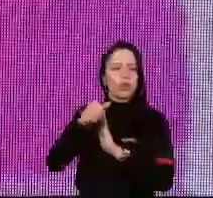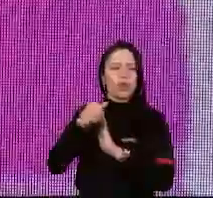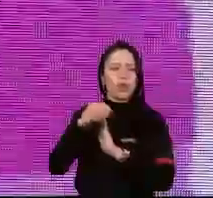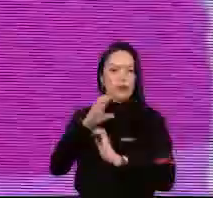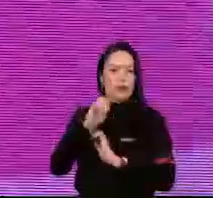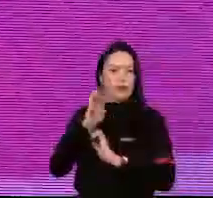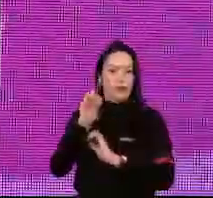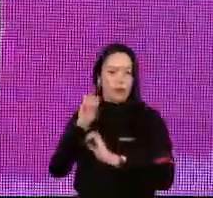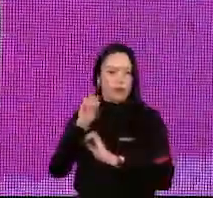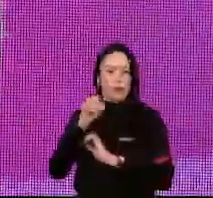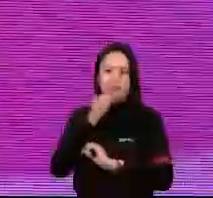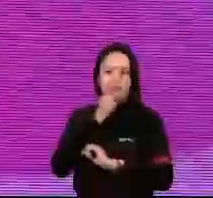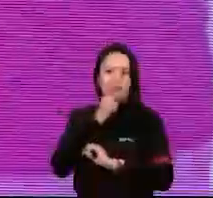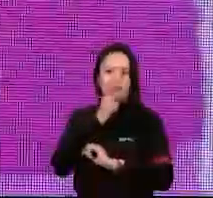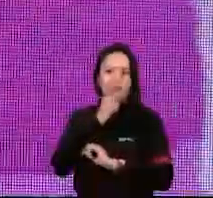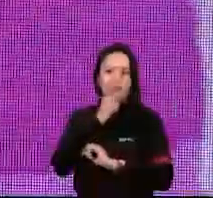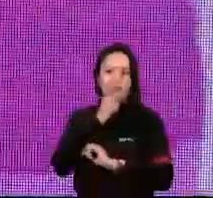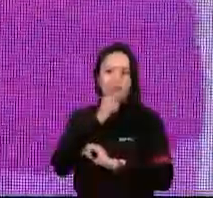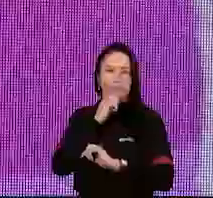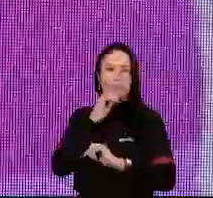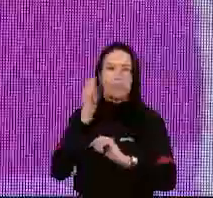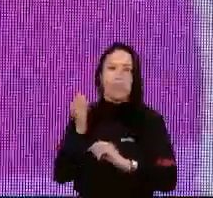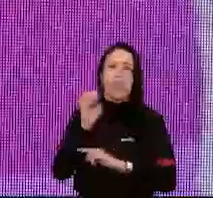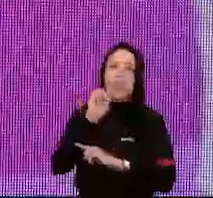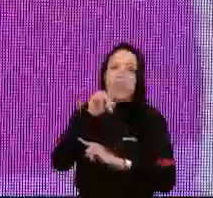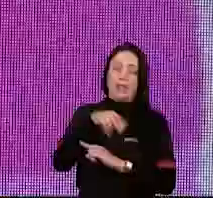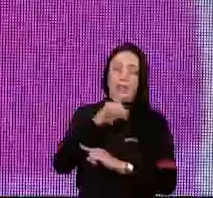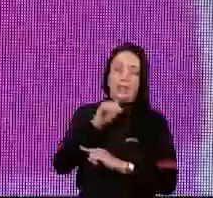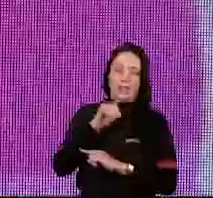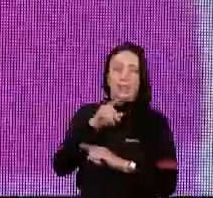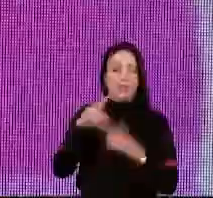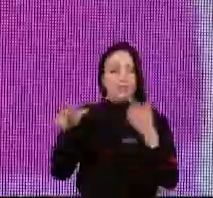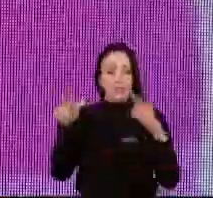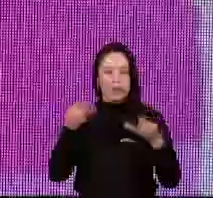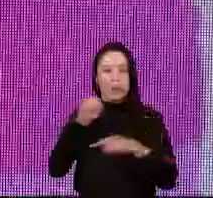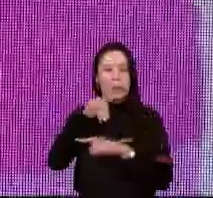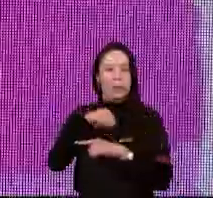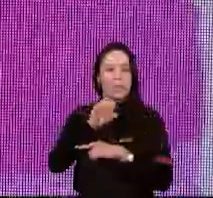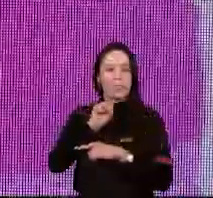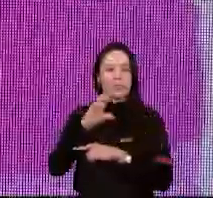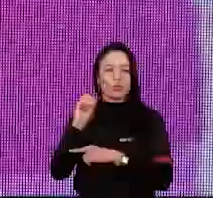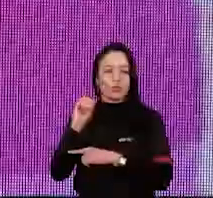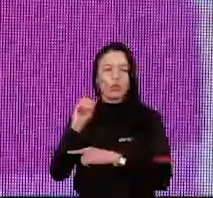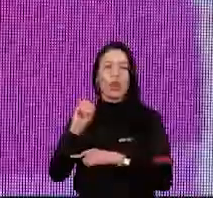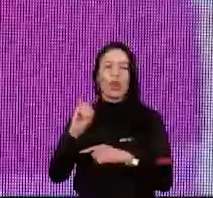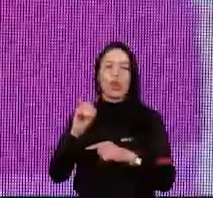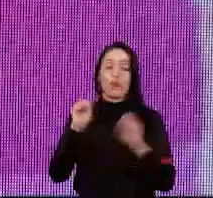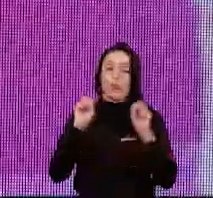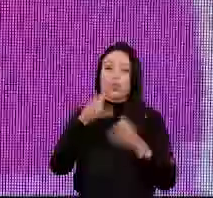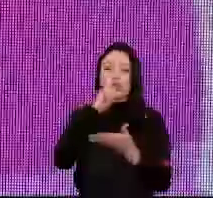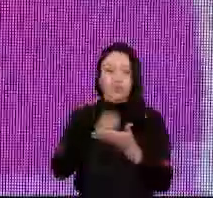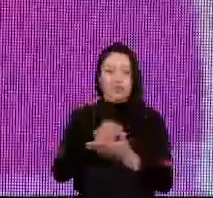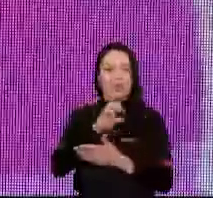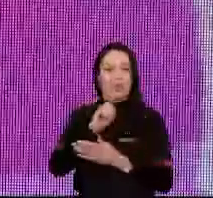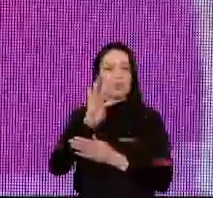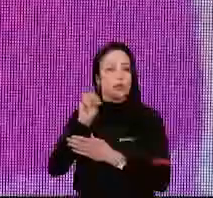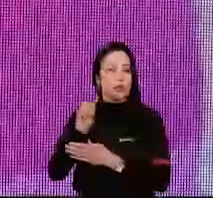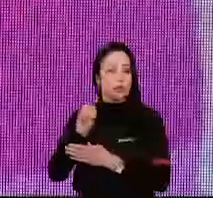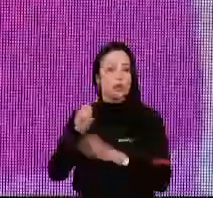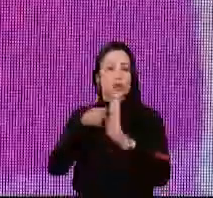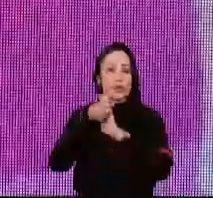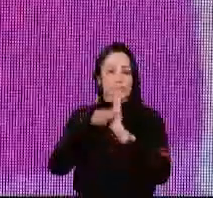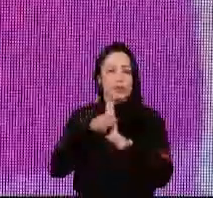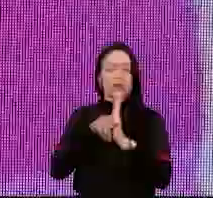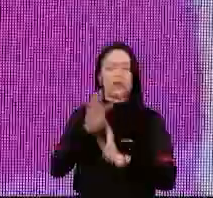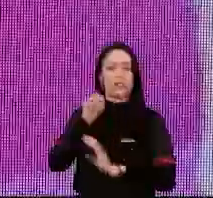da otoendoscopia. Já em indólico cefálico, mesocefálico, pode até ser uma opção a otoendoscopia para avaliar